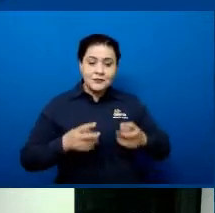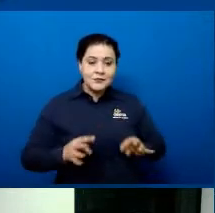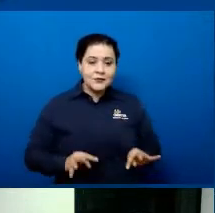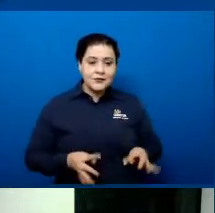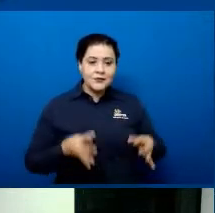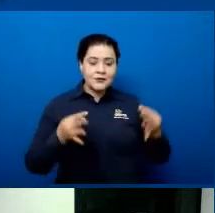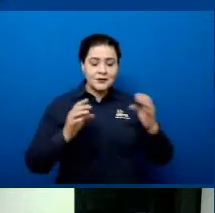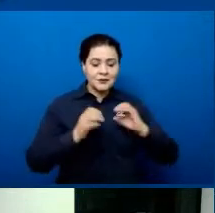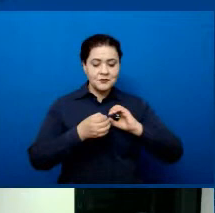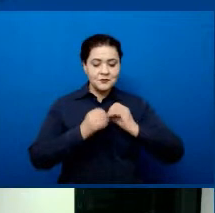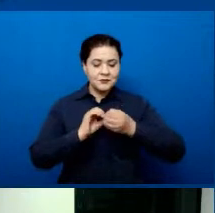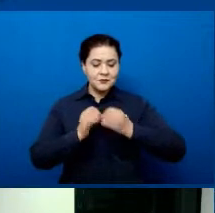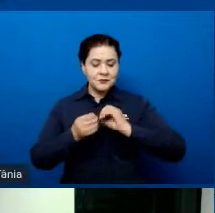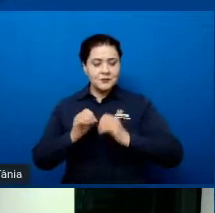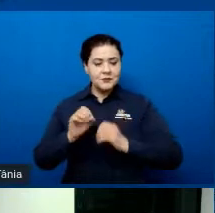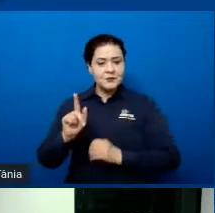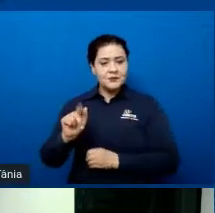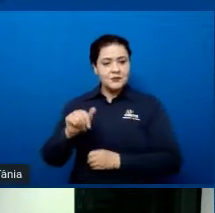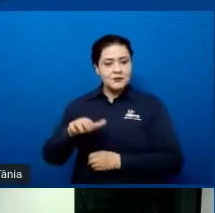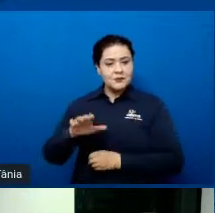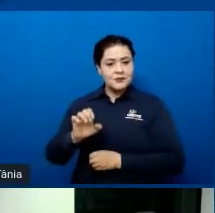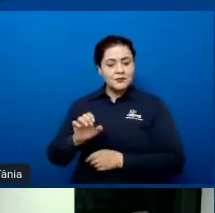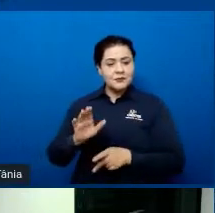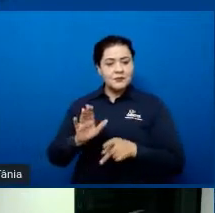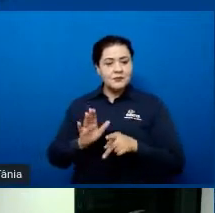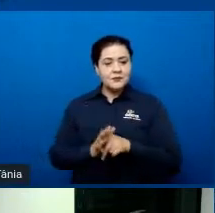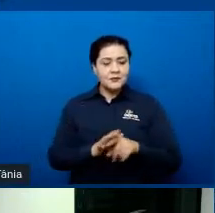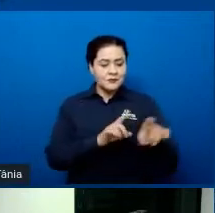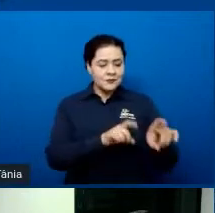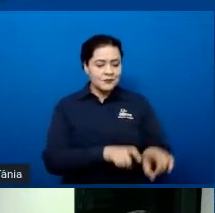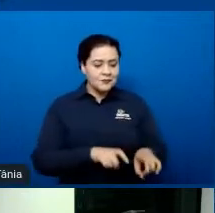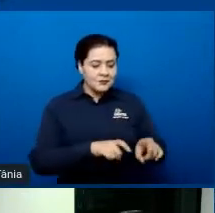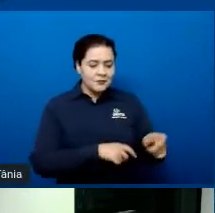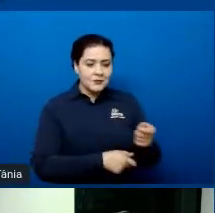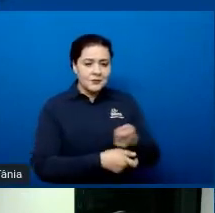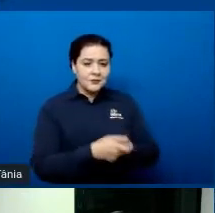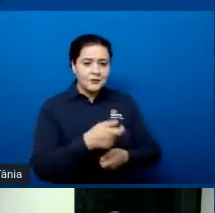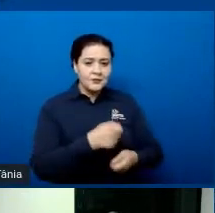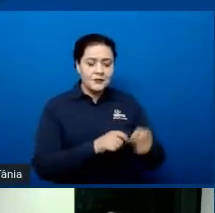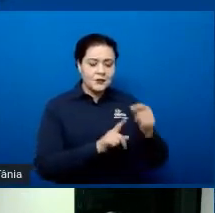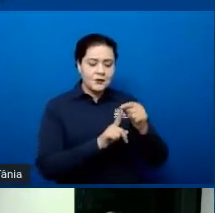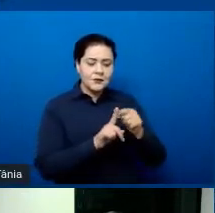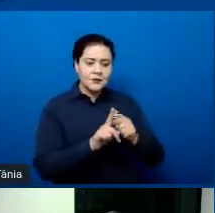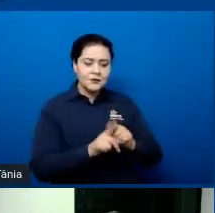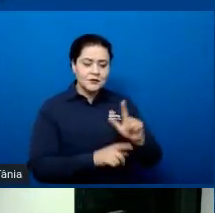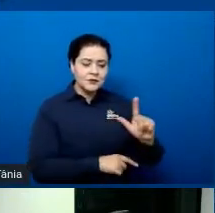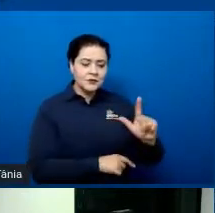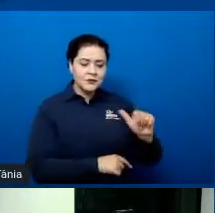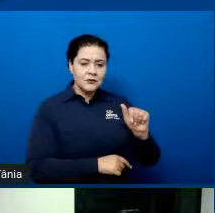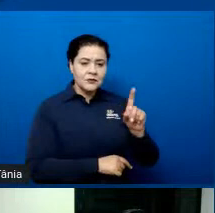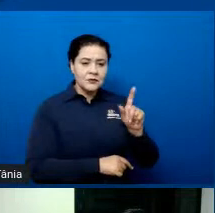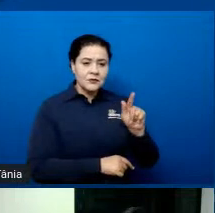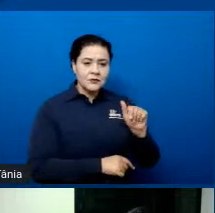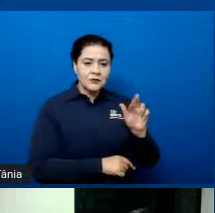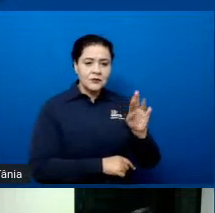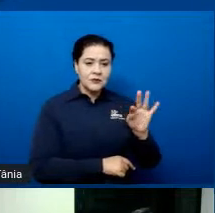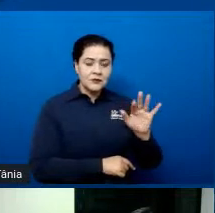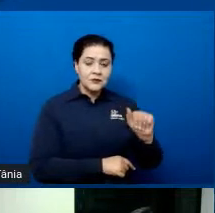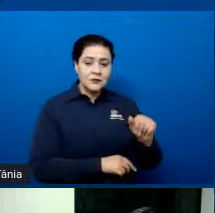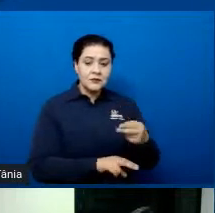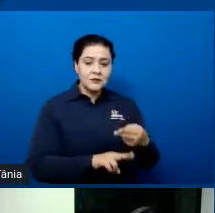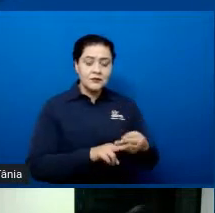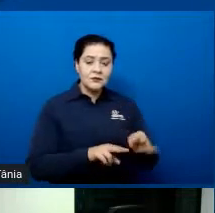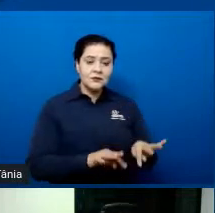de games voltada para o agronegócio, que a gente identifica o tipo de lagarta que existe na plantação, né, utilizando